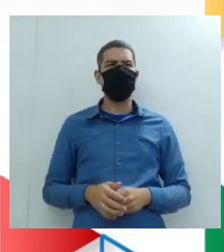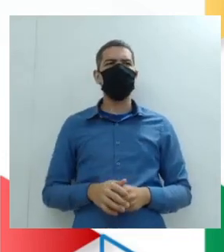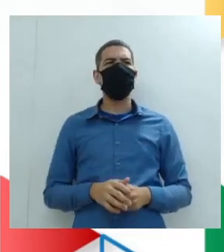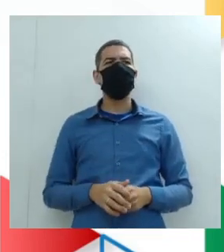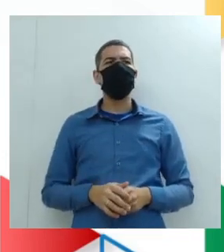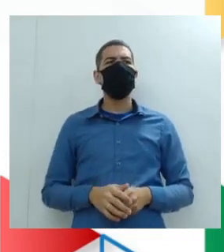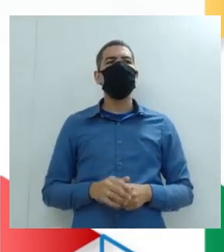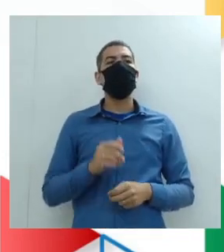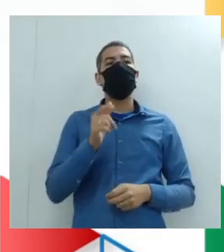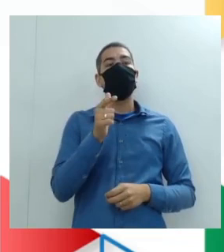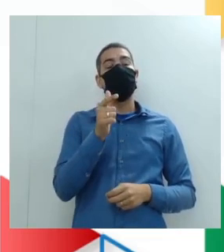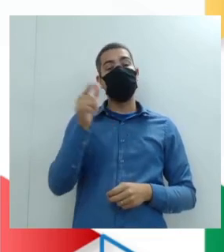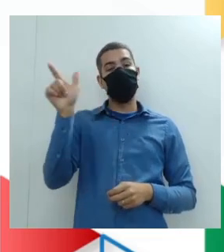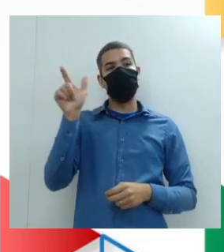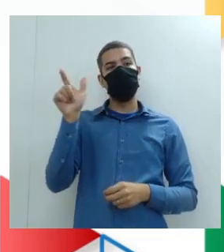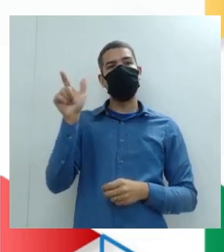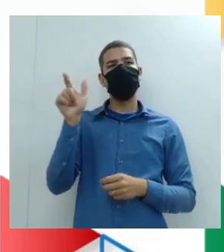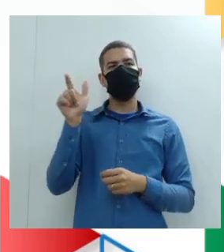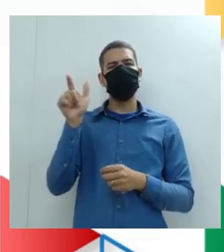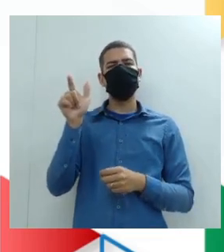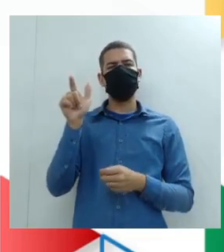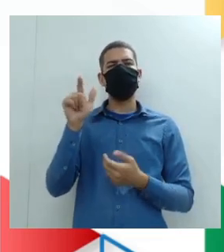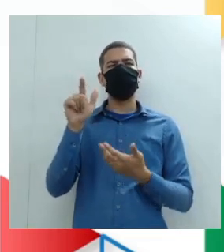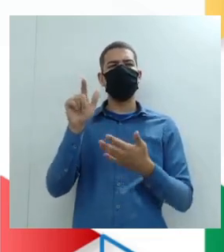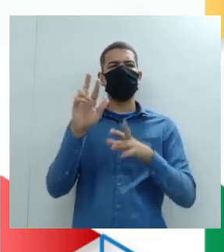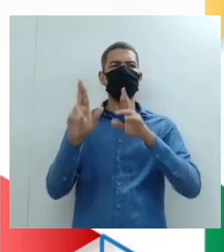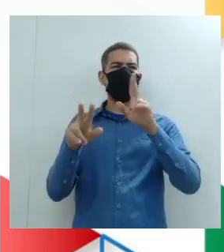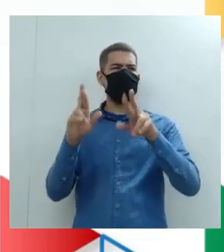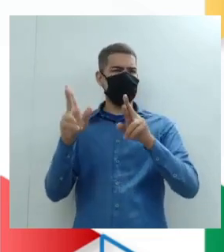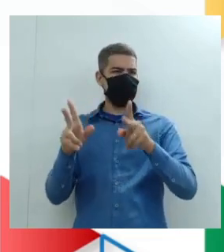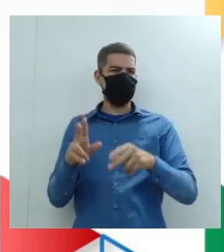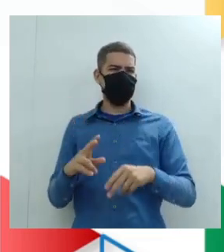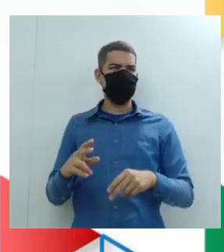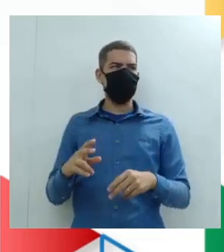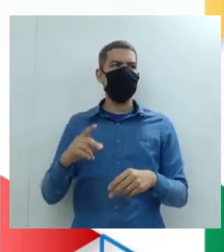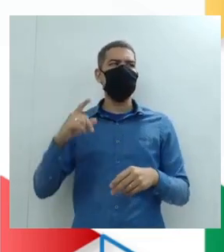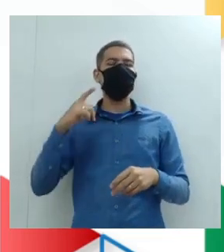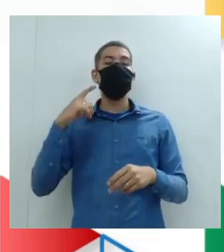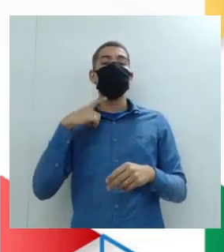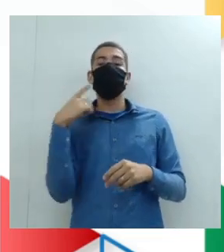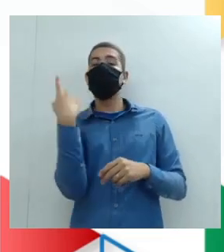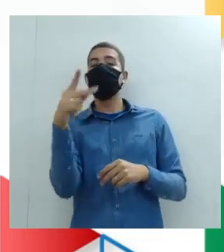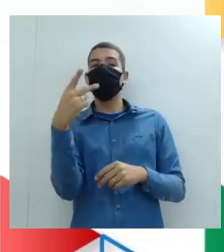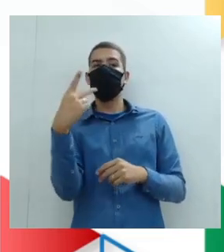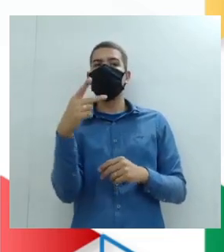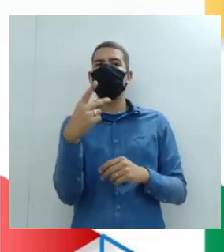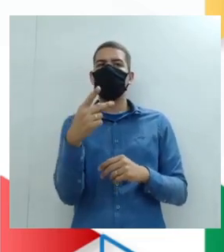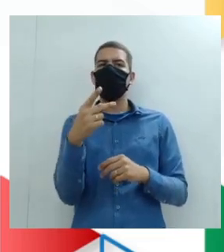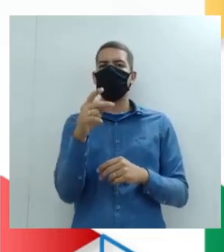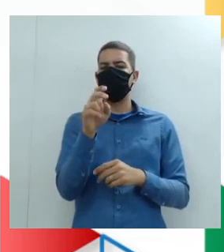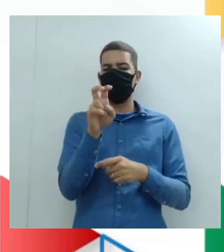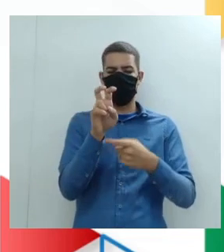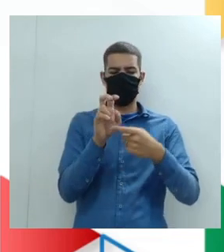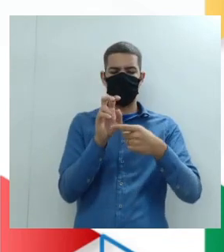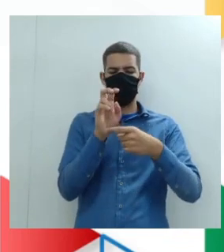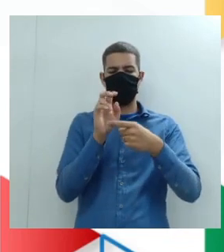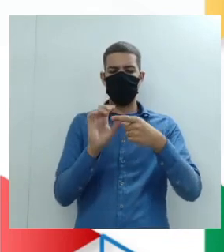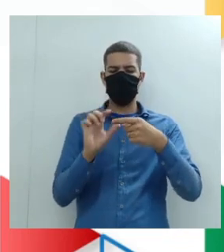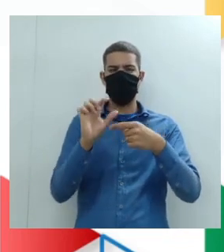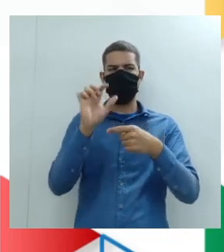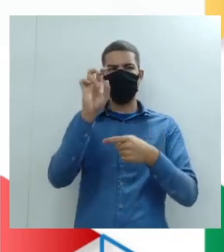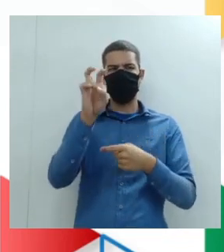agora com outros aplicativos como é que isso pode acontecer, porque na sua poderia não estar 5. Essa aí tem